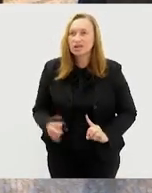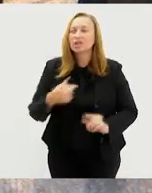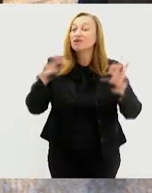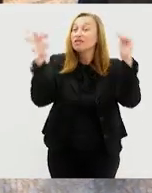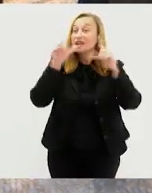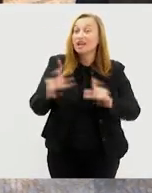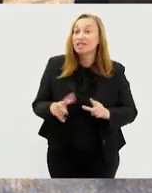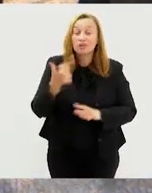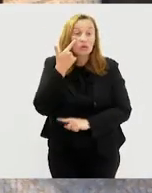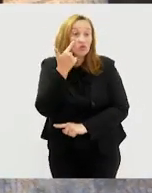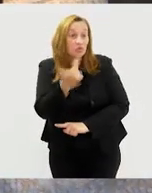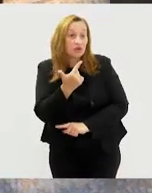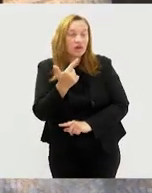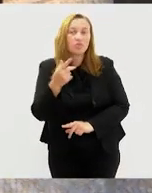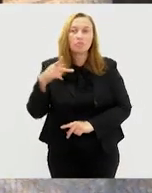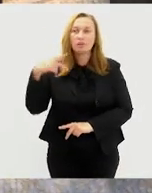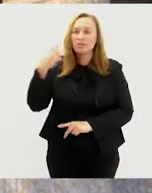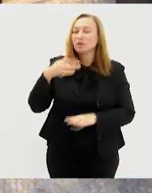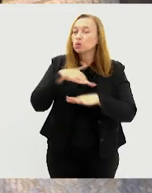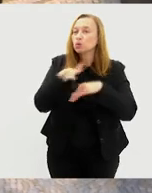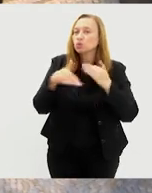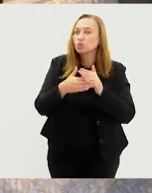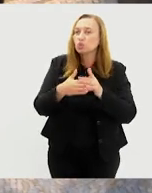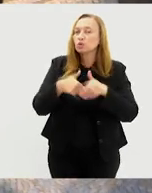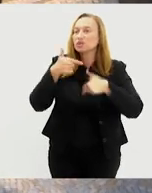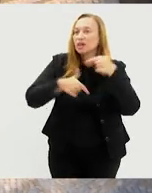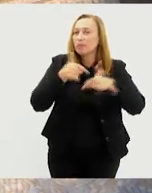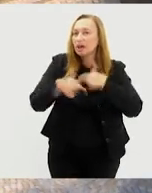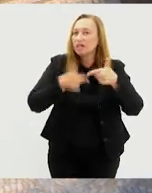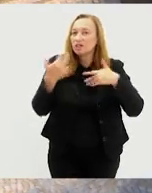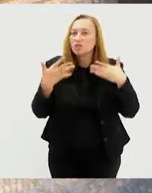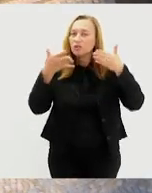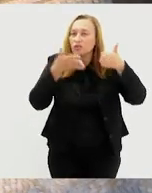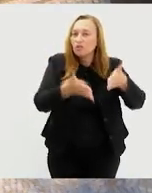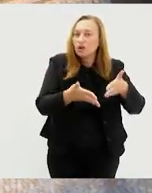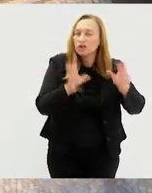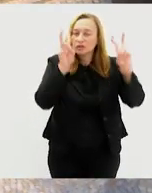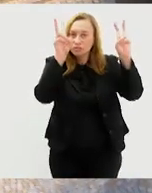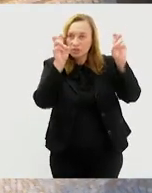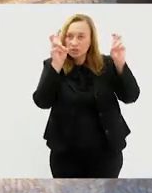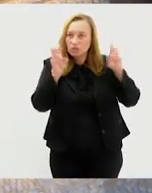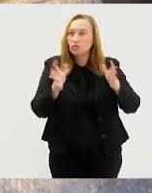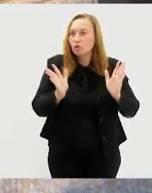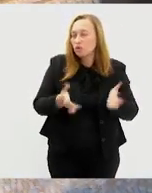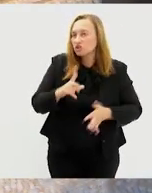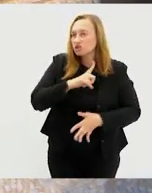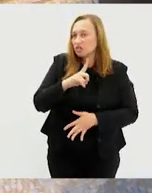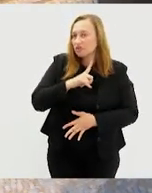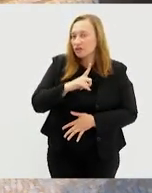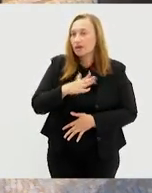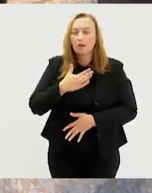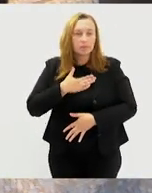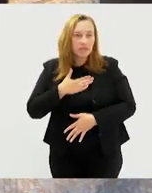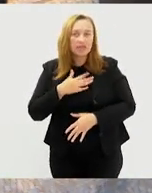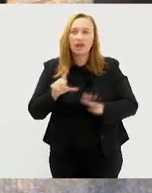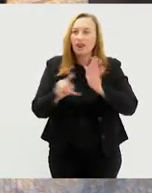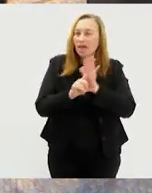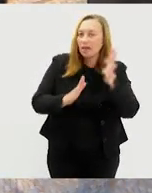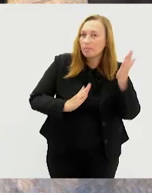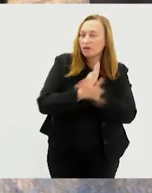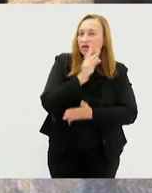quando vê o Parlamento todo trabalhando em volta da causa hoje tivemos leis minhas aqui aprovadas lei do